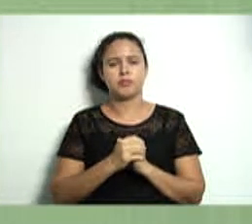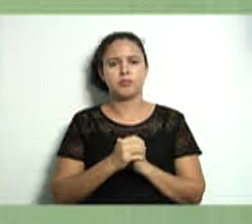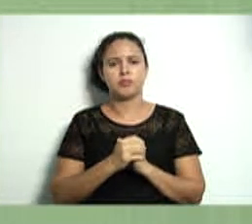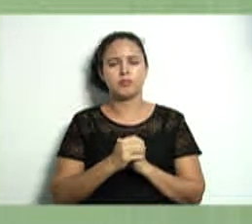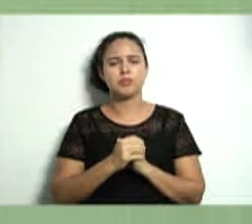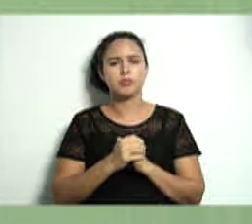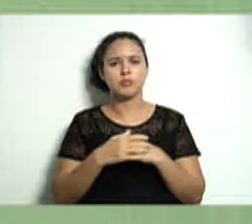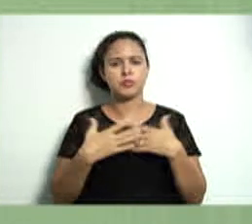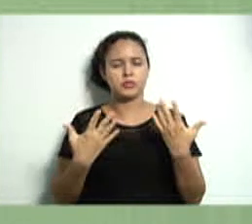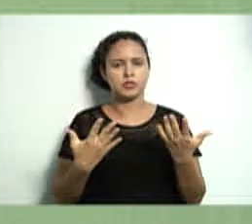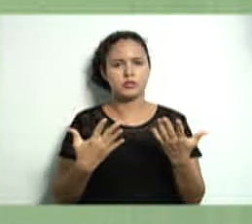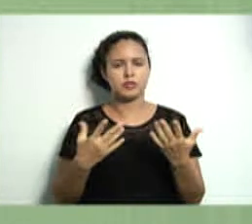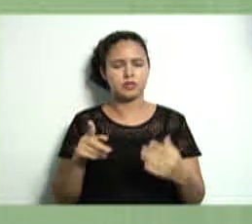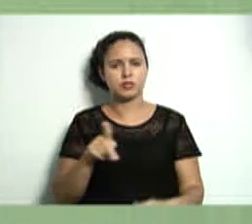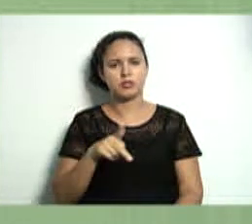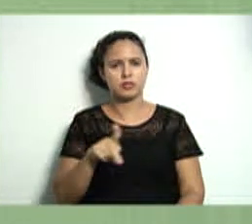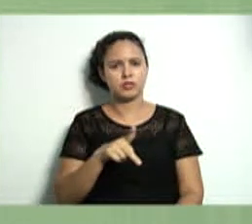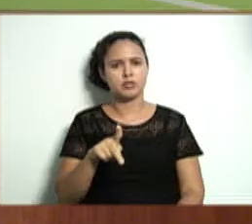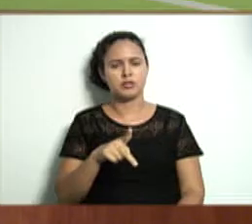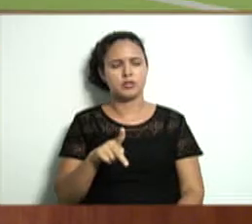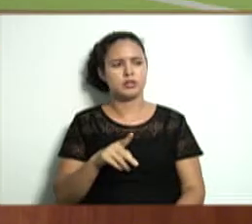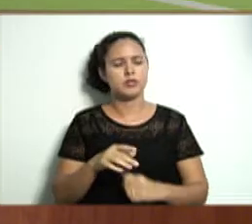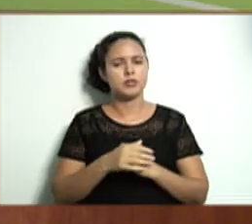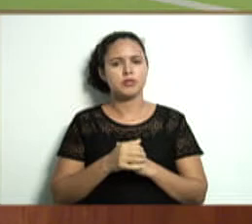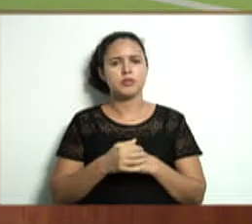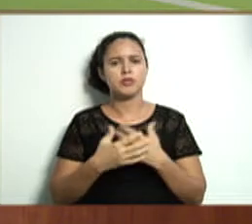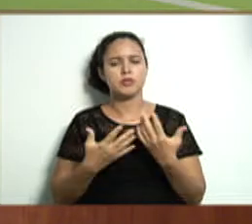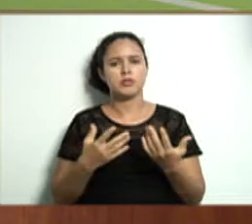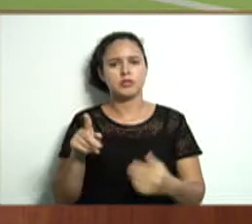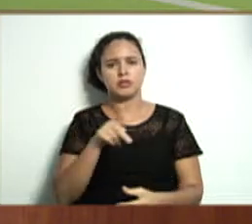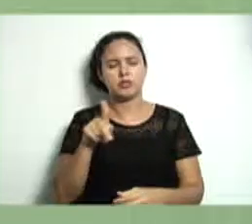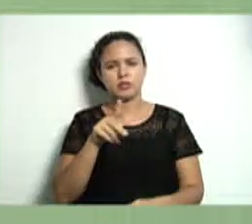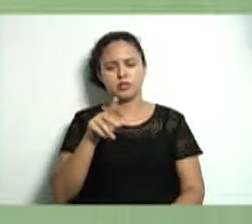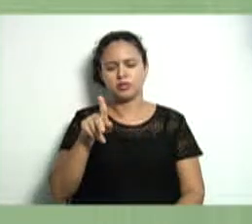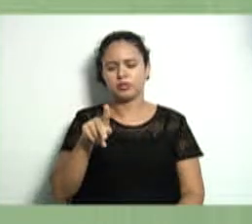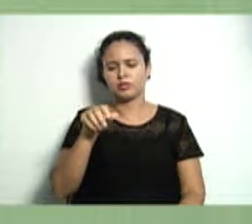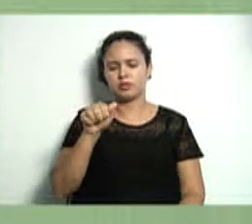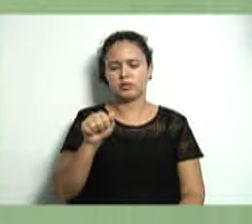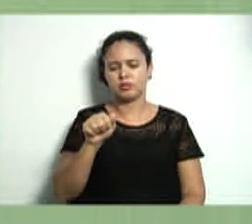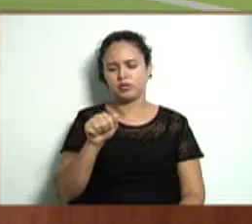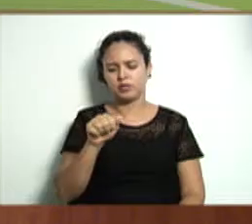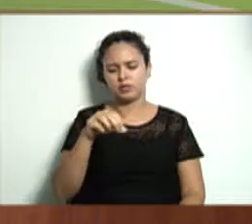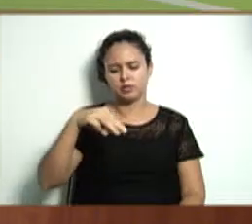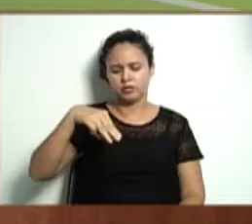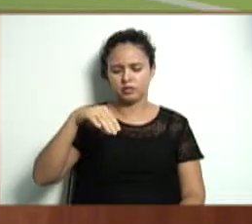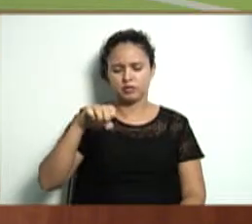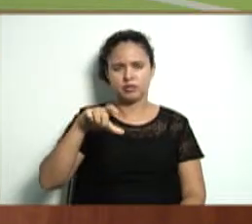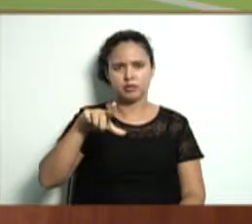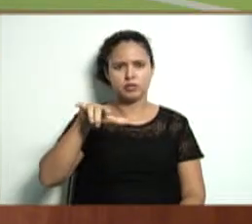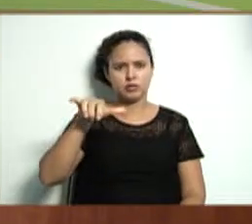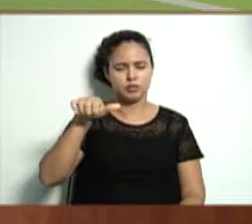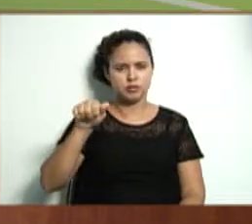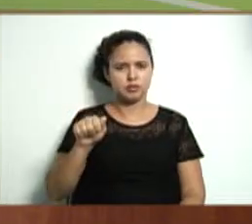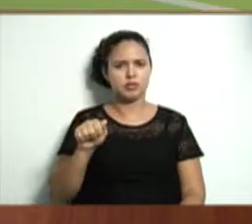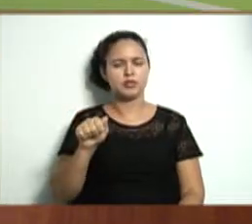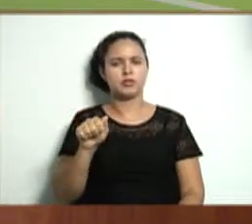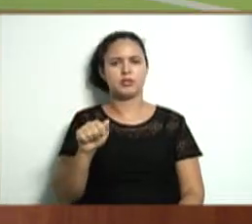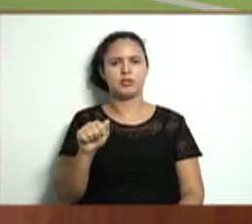que mais, professor? Então, professora Pamela, lá de...